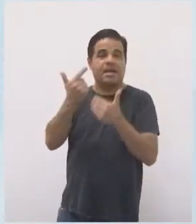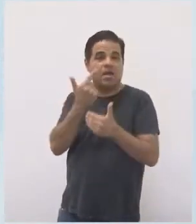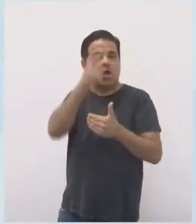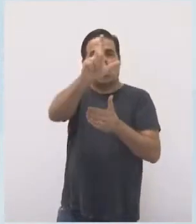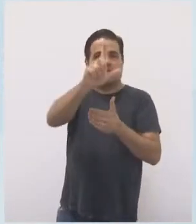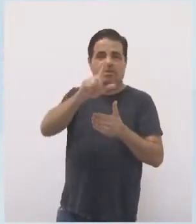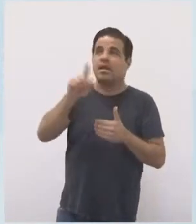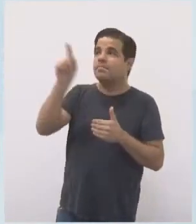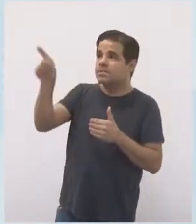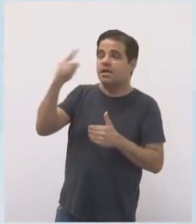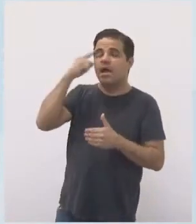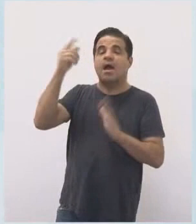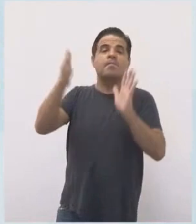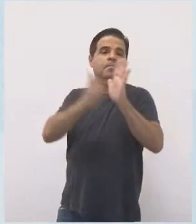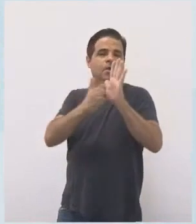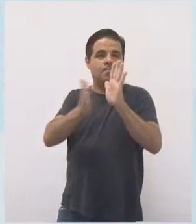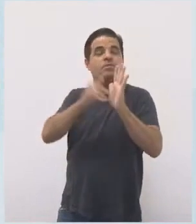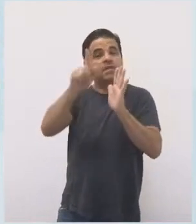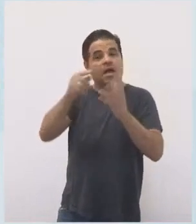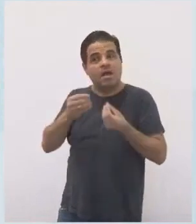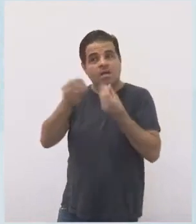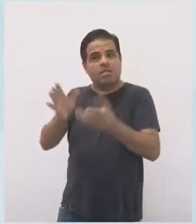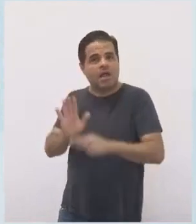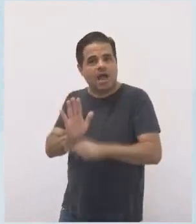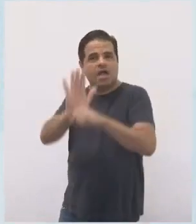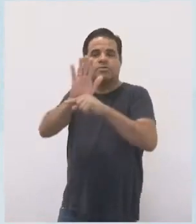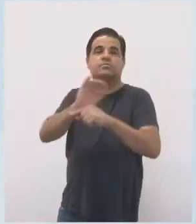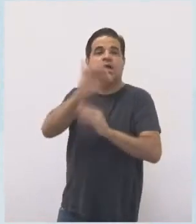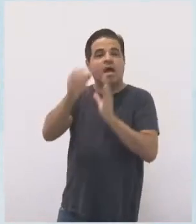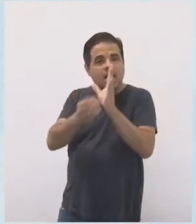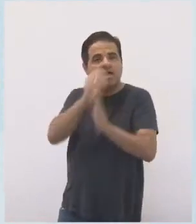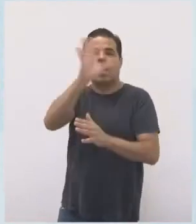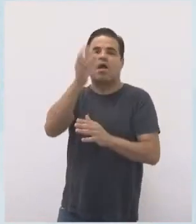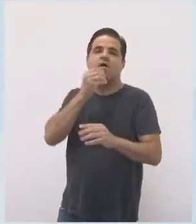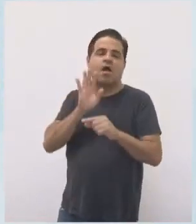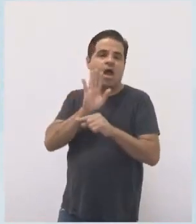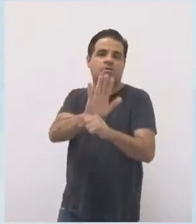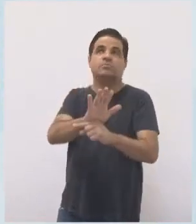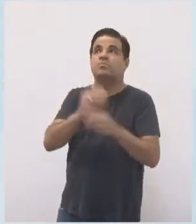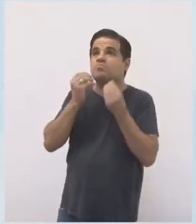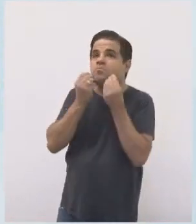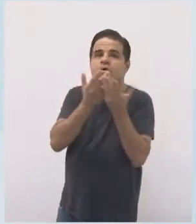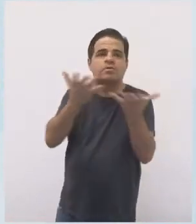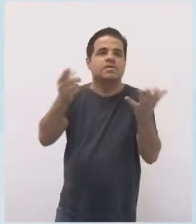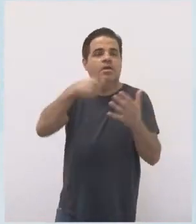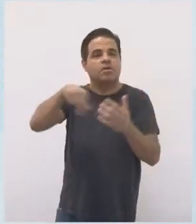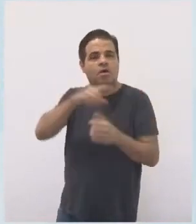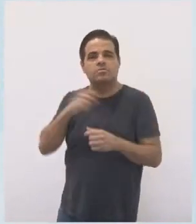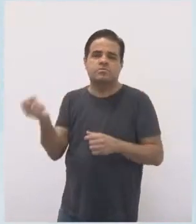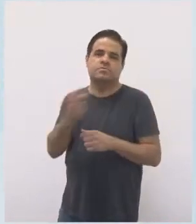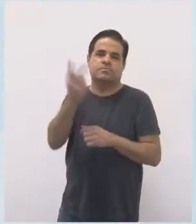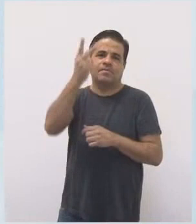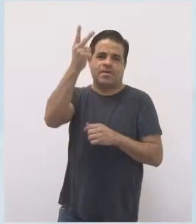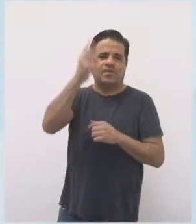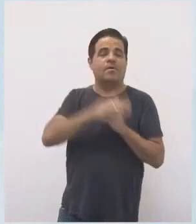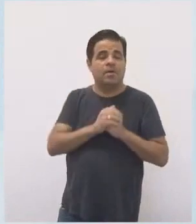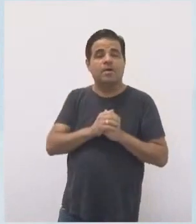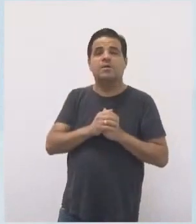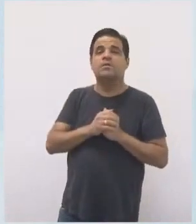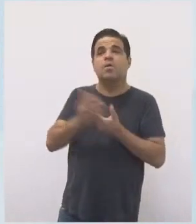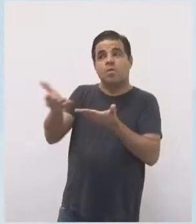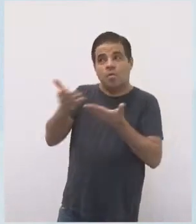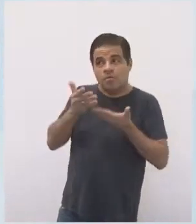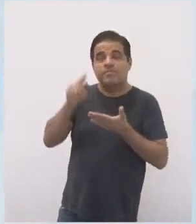outra, mas a proposta é: oferecer ajuda cria oportunidades para mostrarmos nosso valor. Então, o